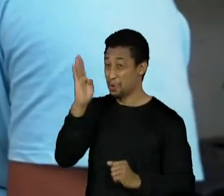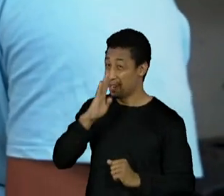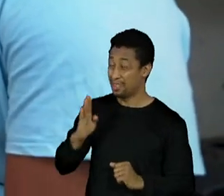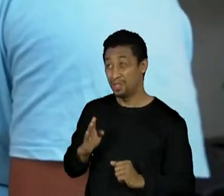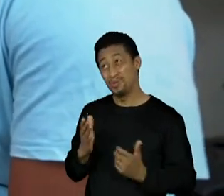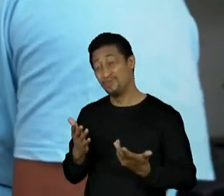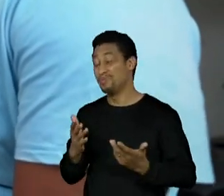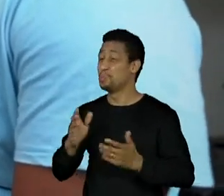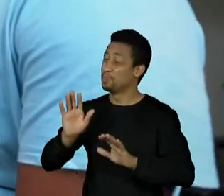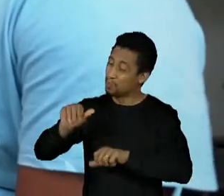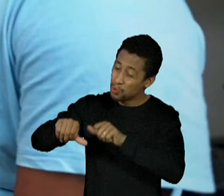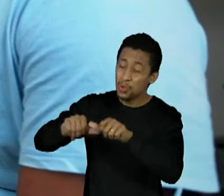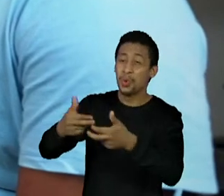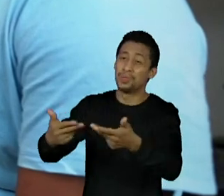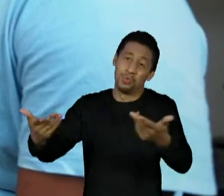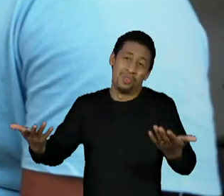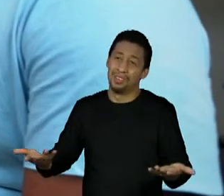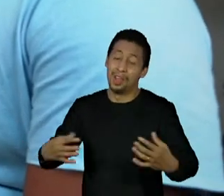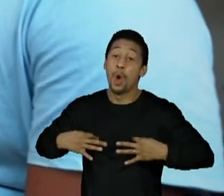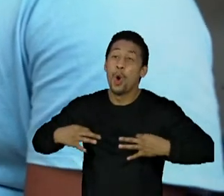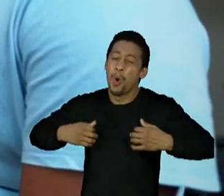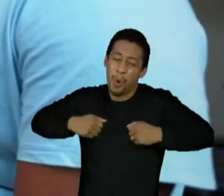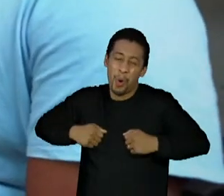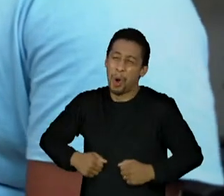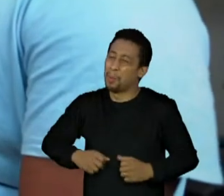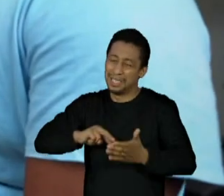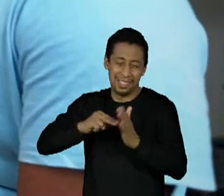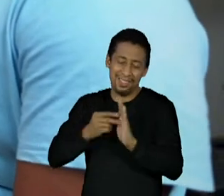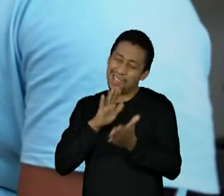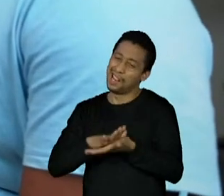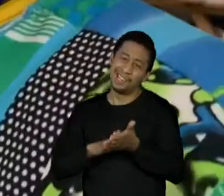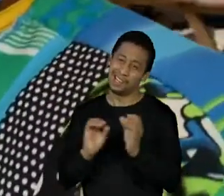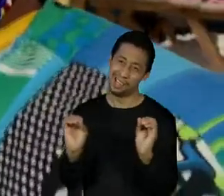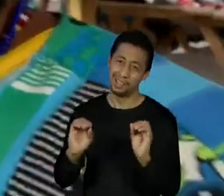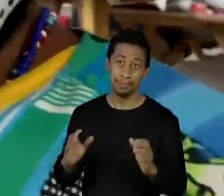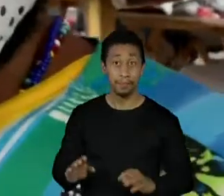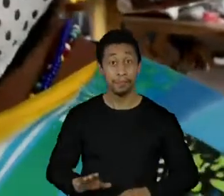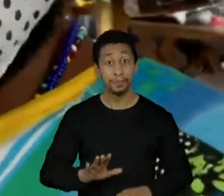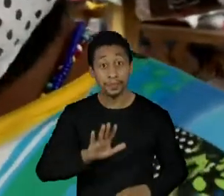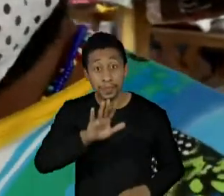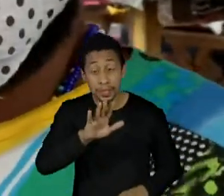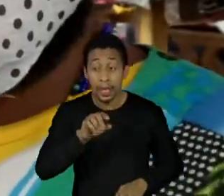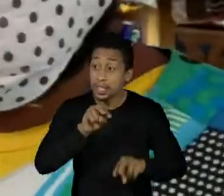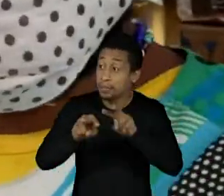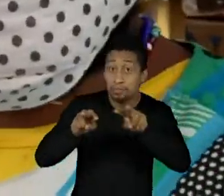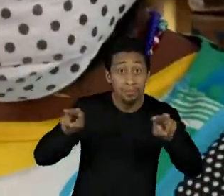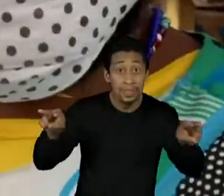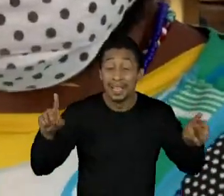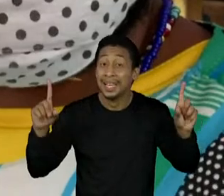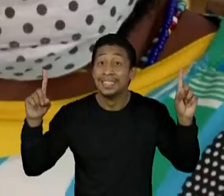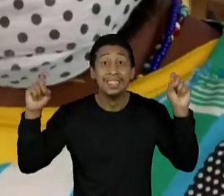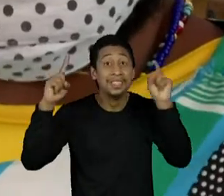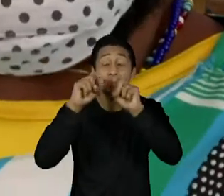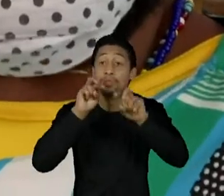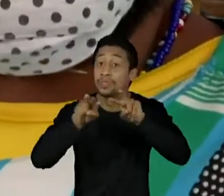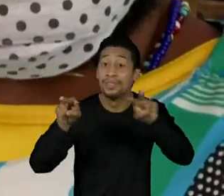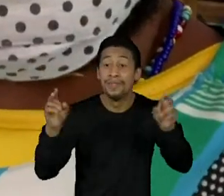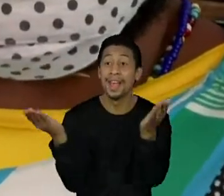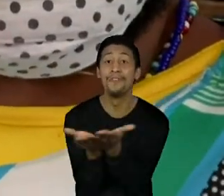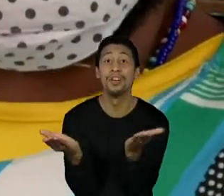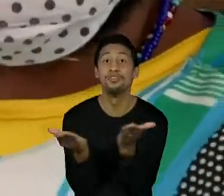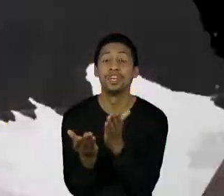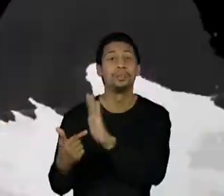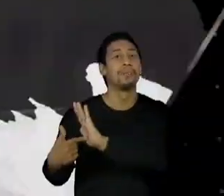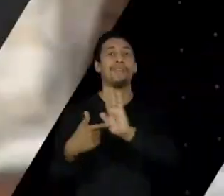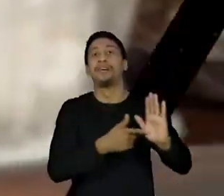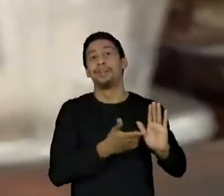entendeu? Eu acho que uma roupa, ela não diz nada hoje em dia, entendeu? Pô, velho, aqui você não vai encontrar ninguém, velho, evangélico pra falar